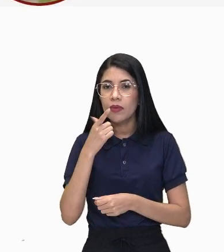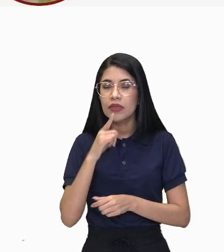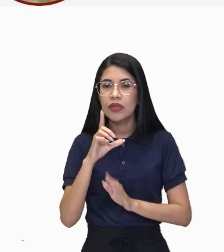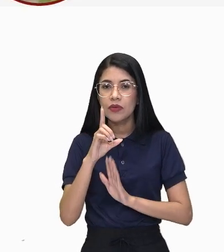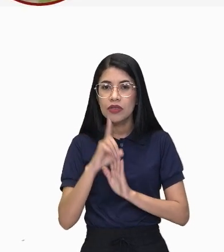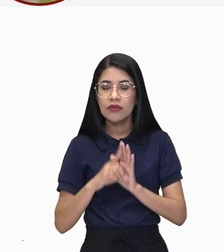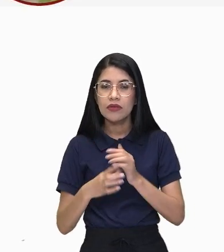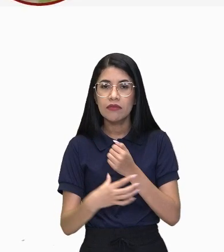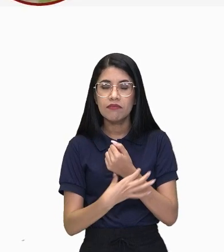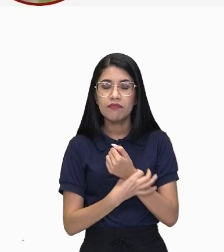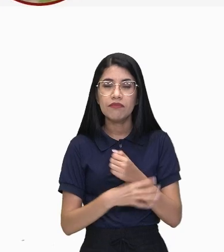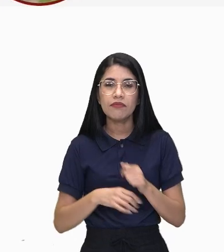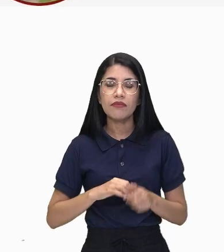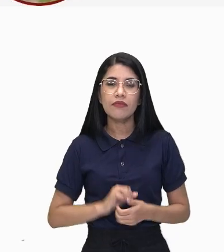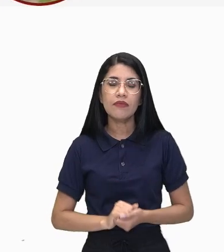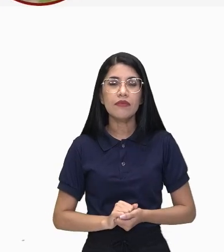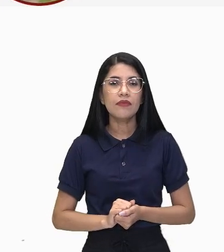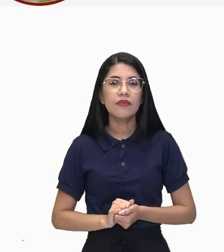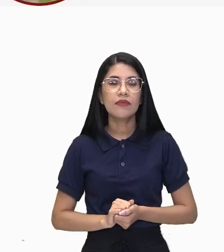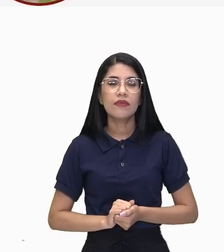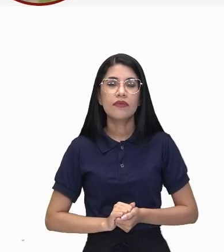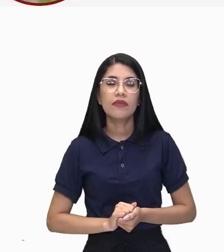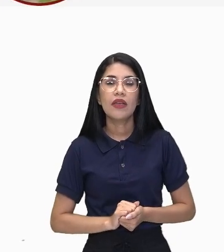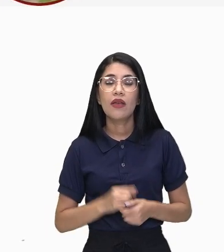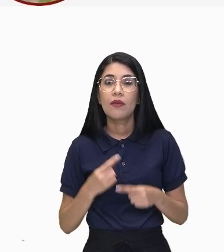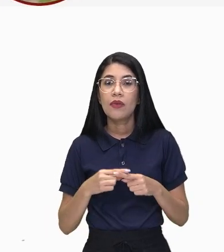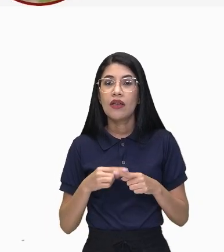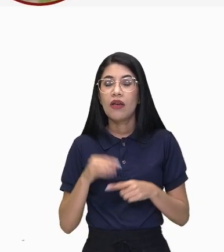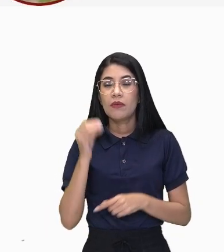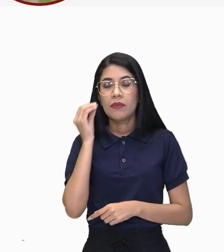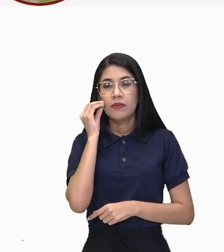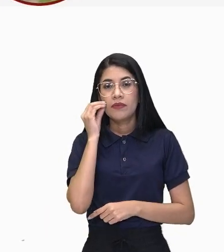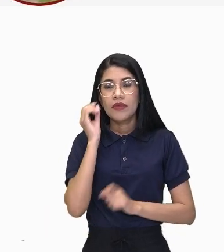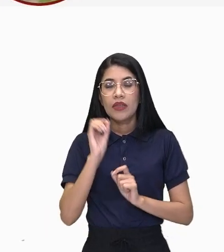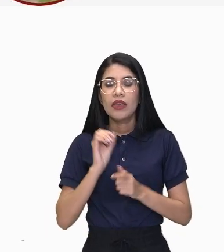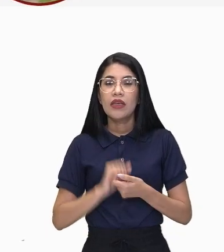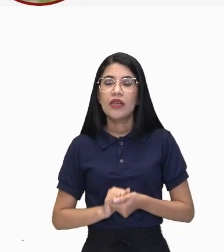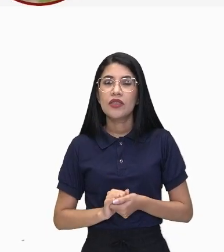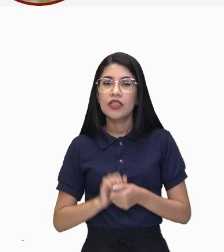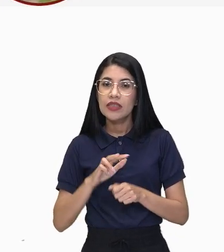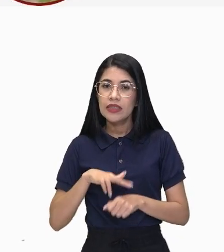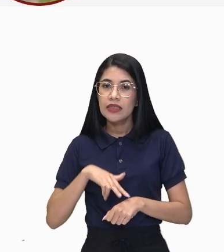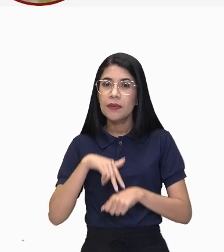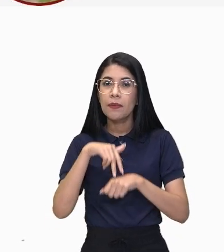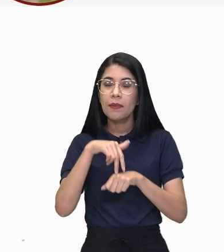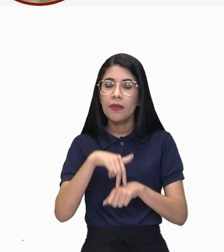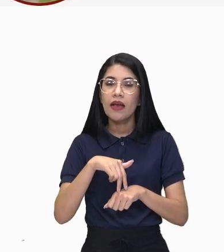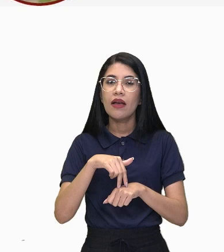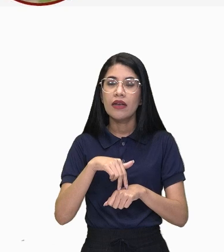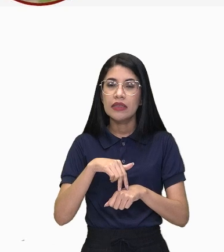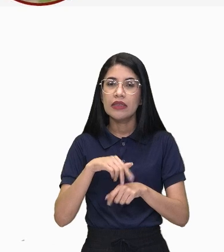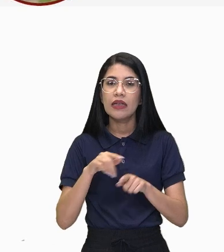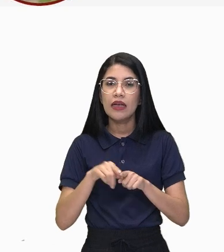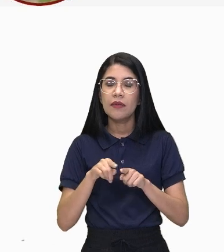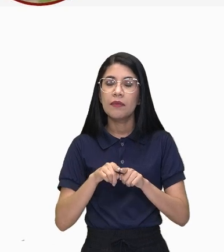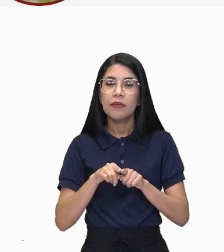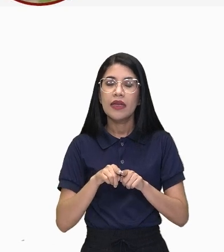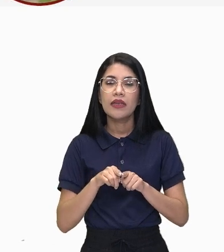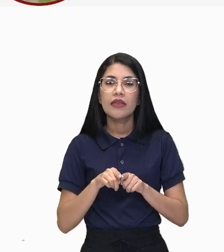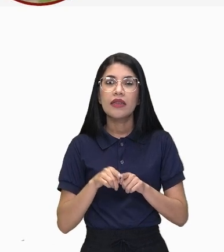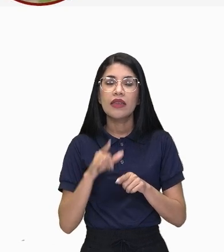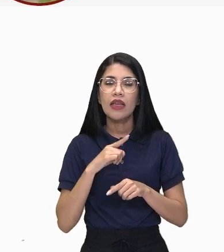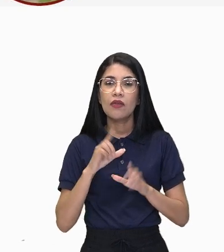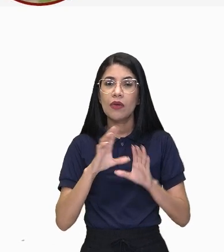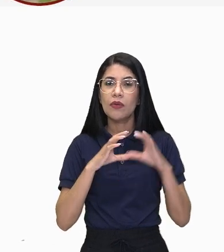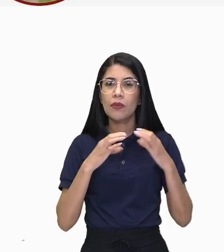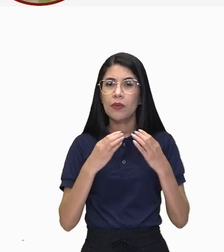Isso mesmo, né? Porque essa é uma busca de ter voz, né? A necessidade de ter voz, né, pessoal? De você ter ali uma